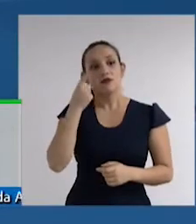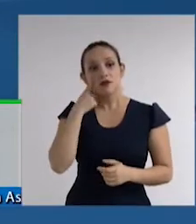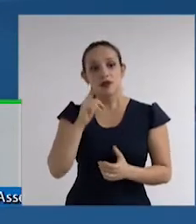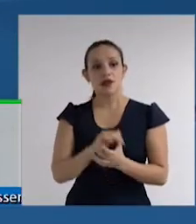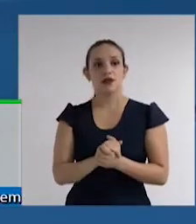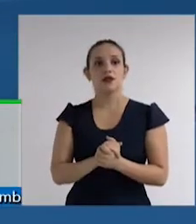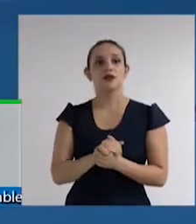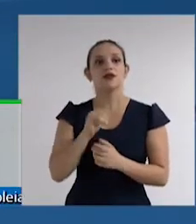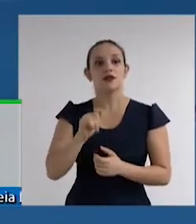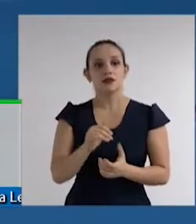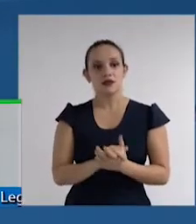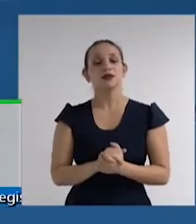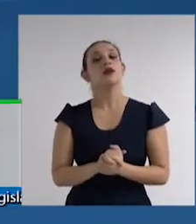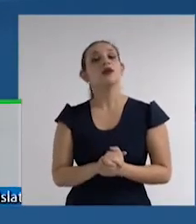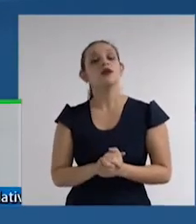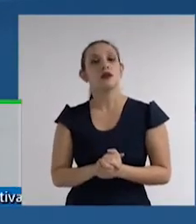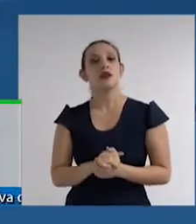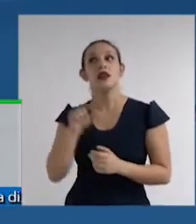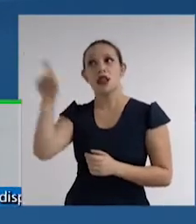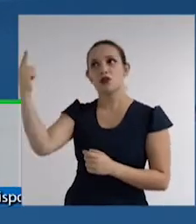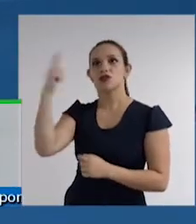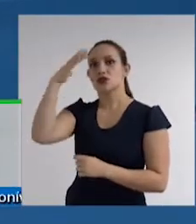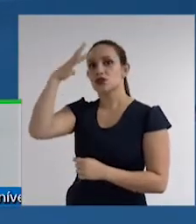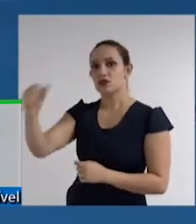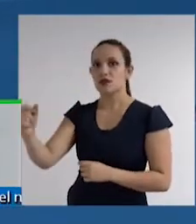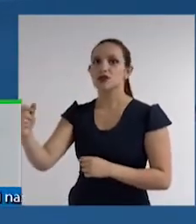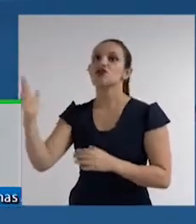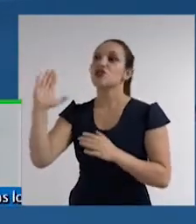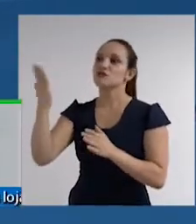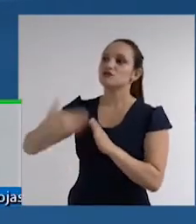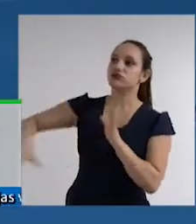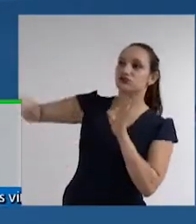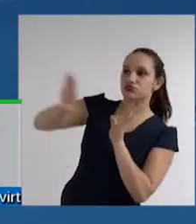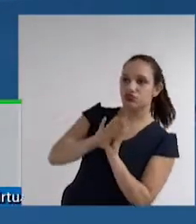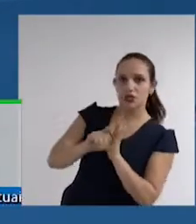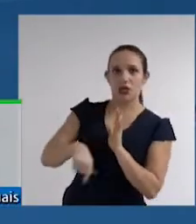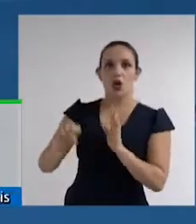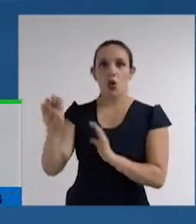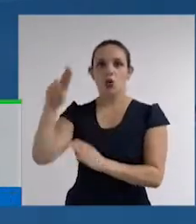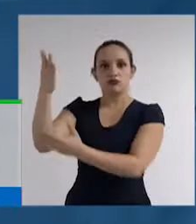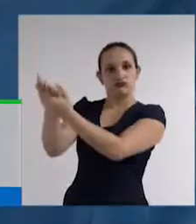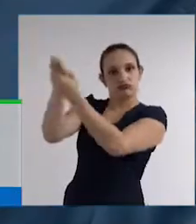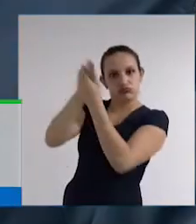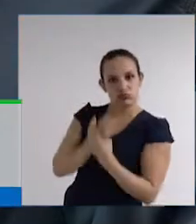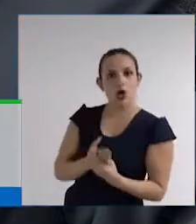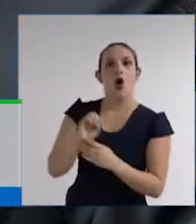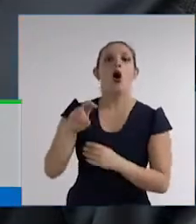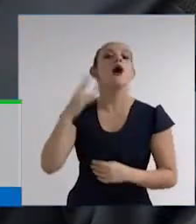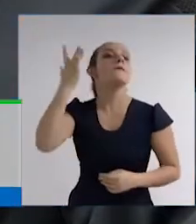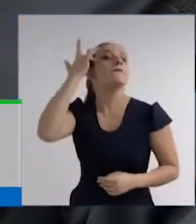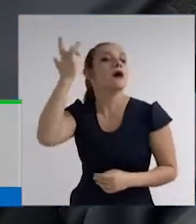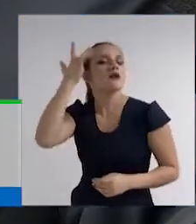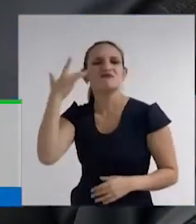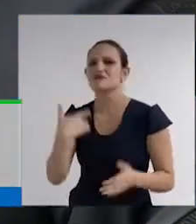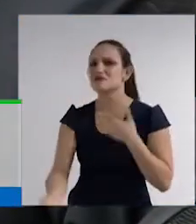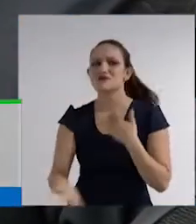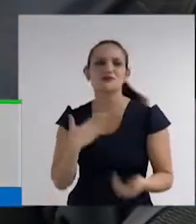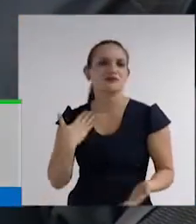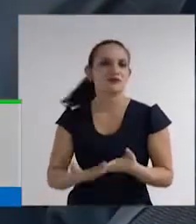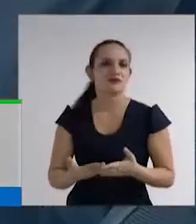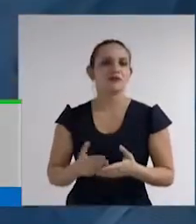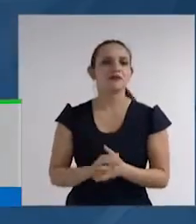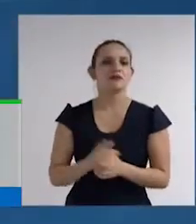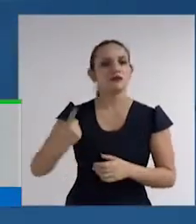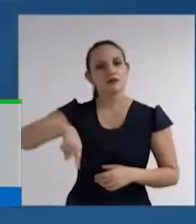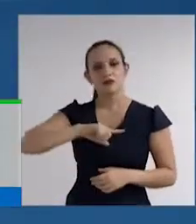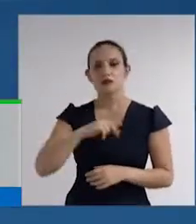governadoria, chegando nessa casa hoje, se Deus quiser, ou voltemos isso hoje, ou convocamos uma reunião amanhã, é feriado, mas não tem problema, hoje